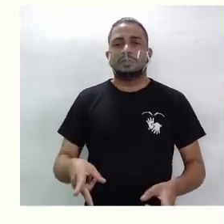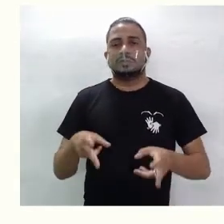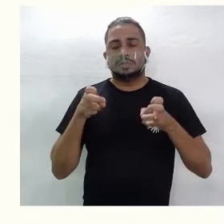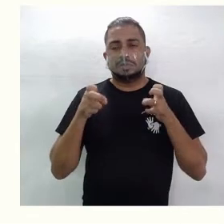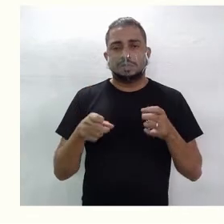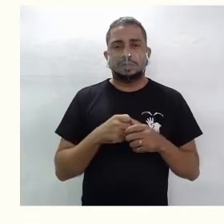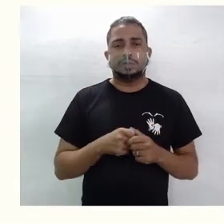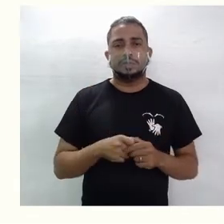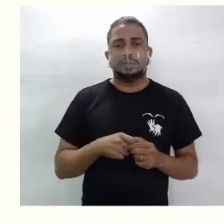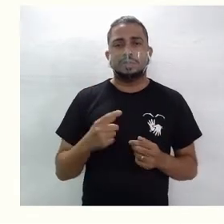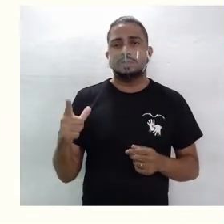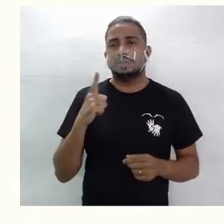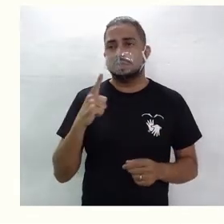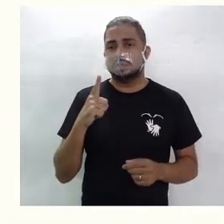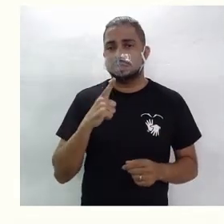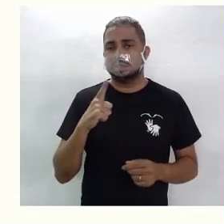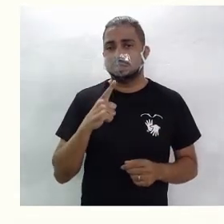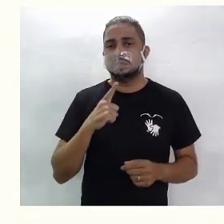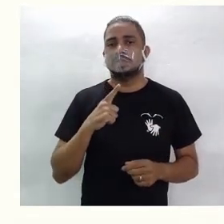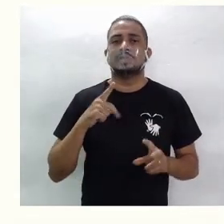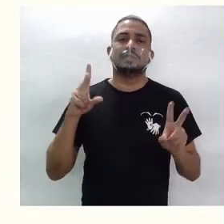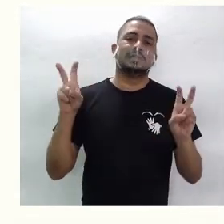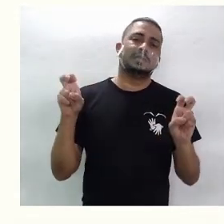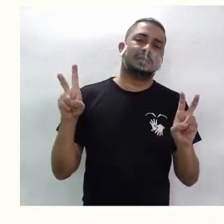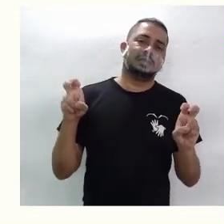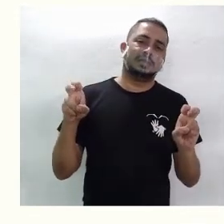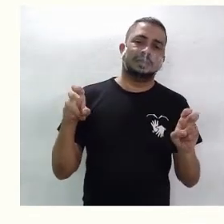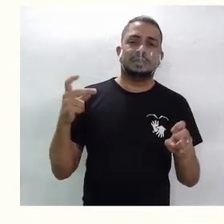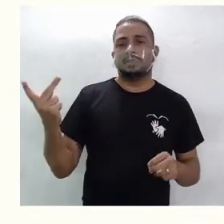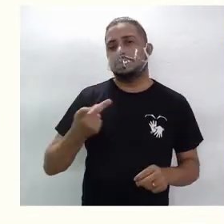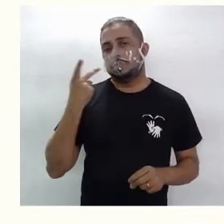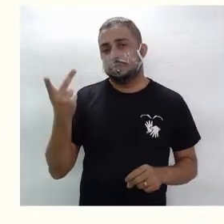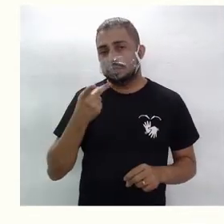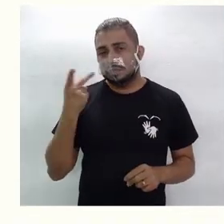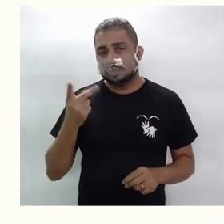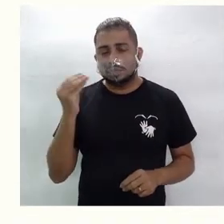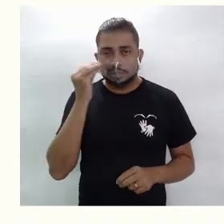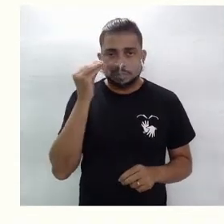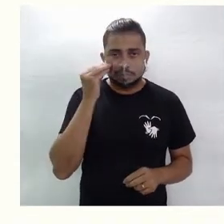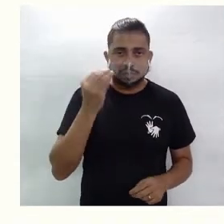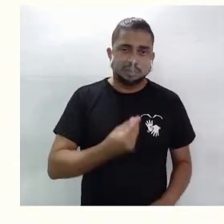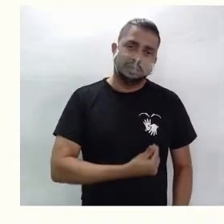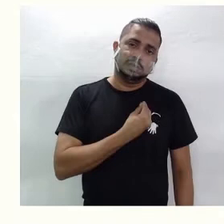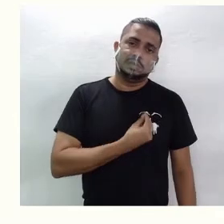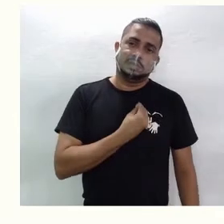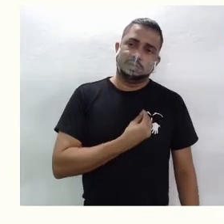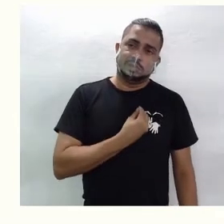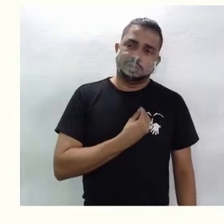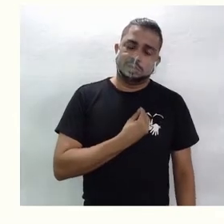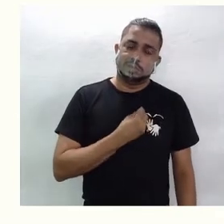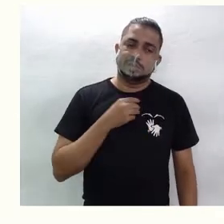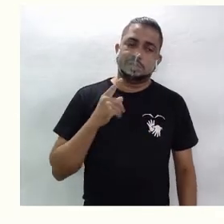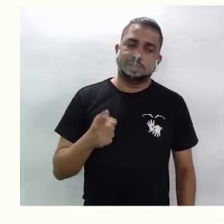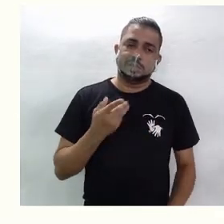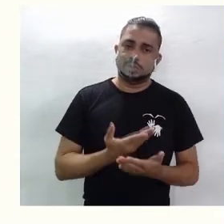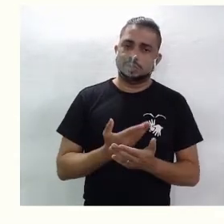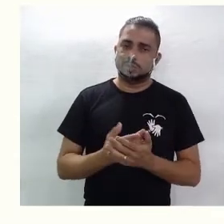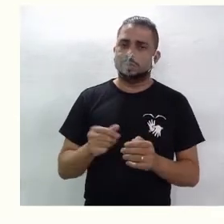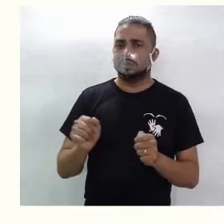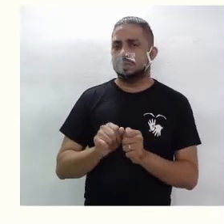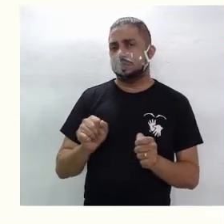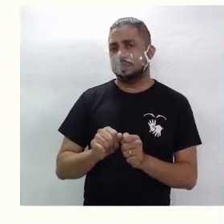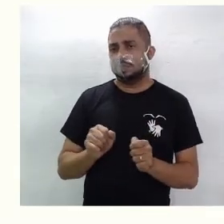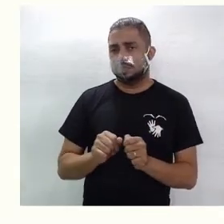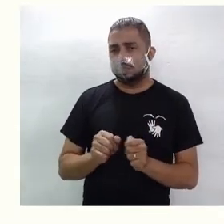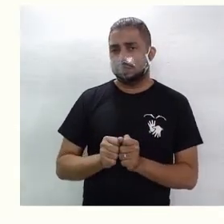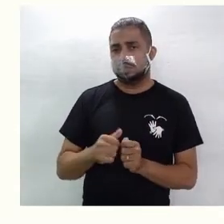observamos, né, que ele tem aí o título, né, que fala sobre a expectativa de vida, e esse estudo foi feito aí